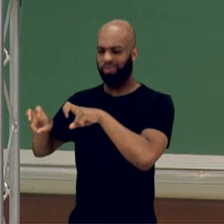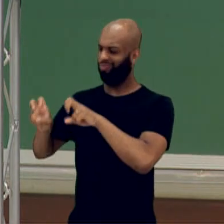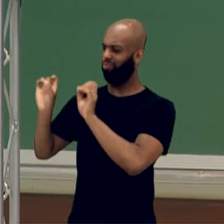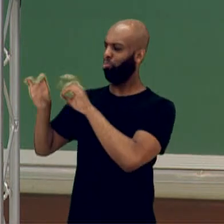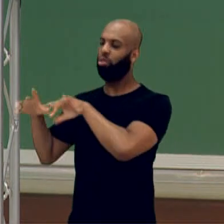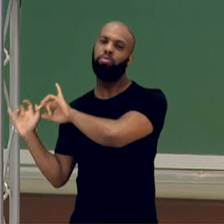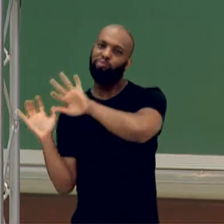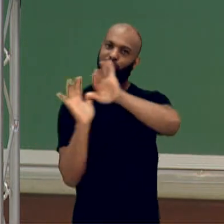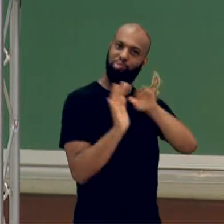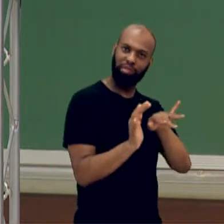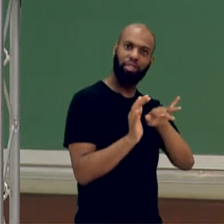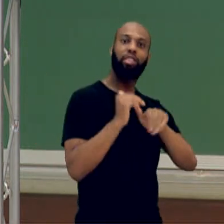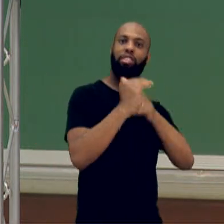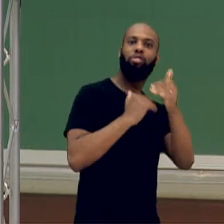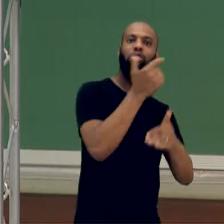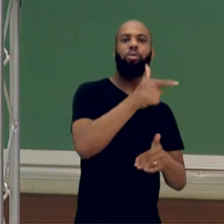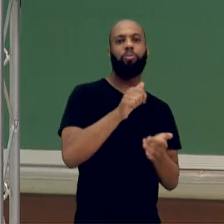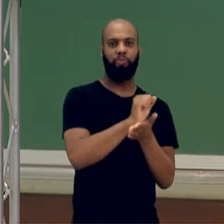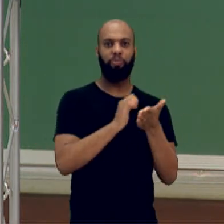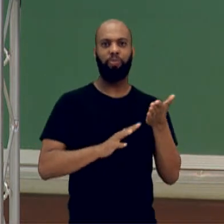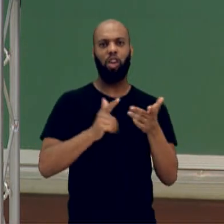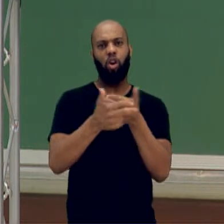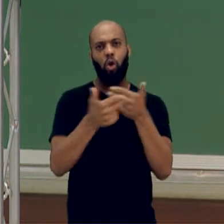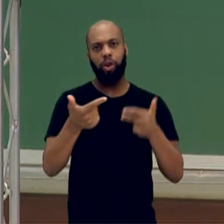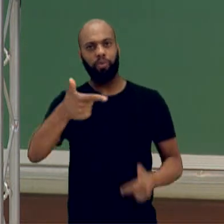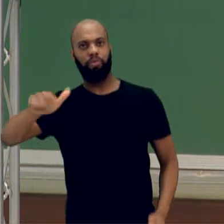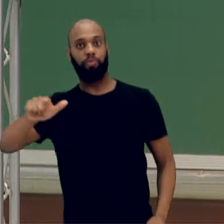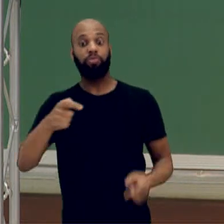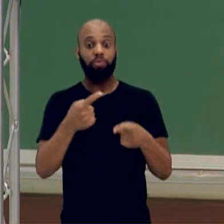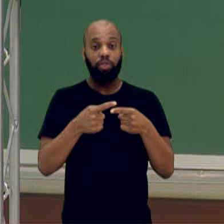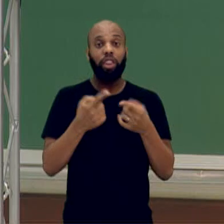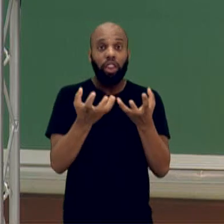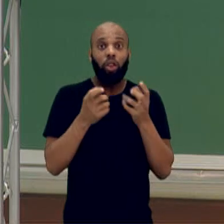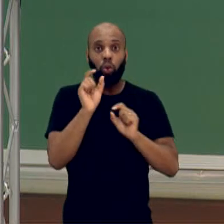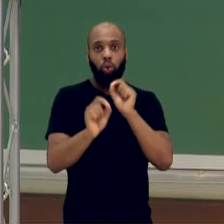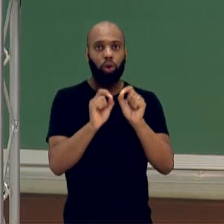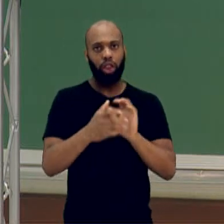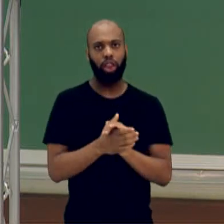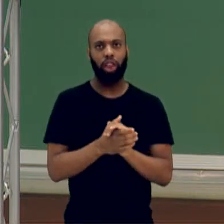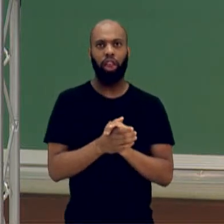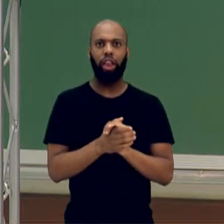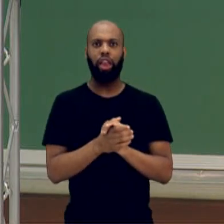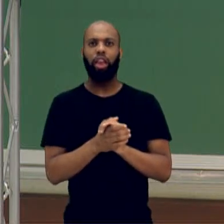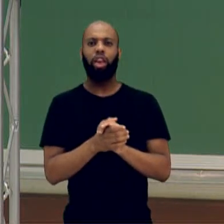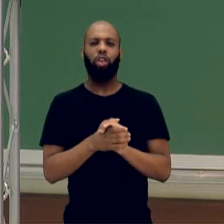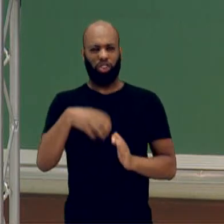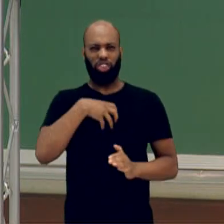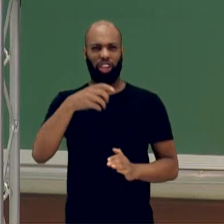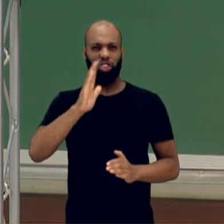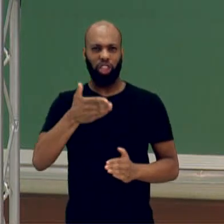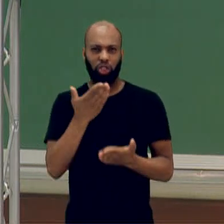área, para desenvolver outras atividades, em busca sempre naquela ideia lá dos fluxos migratórios que a gente viu numa aula